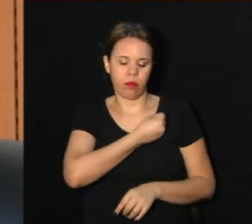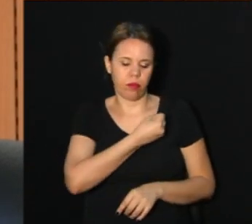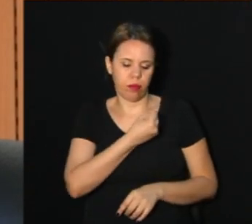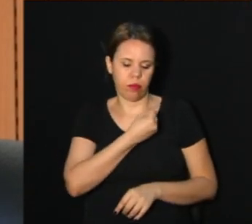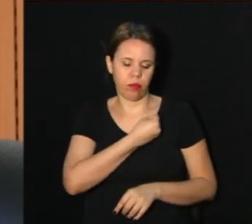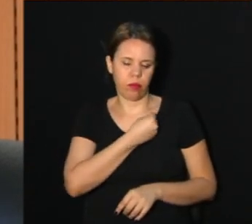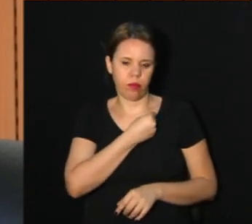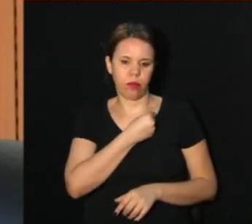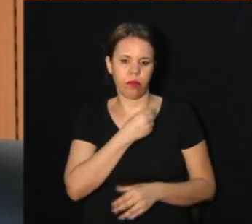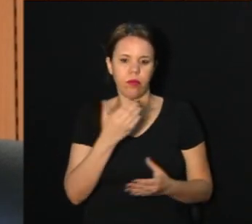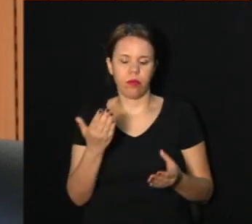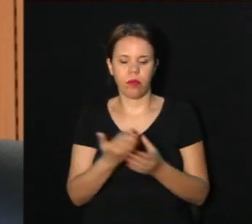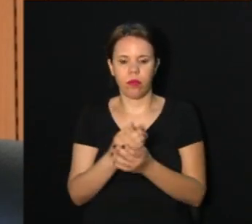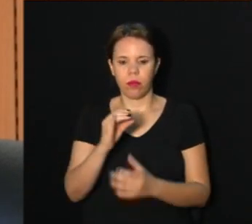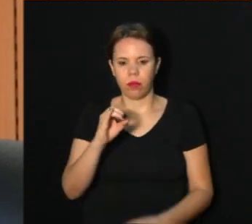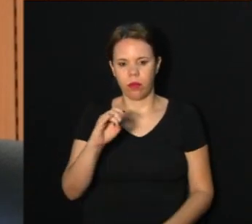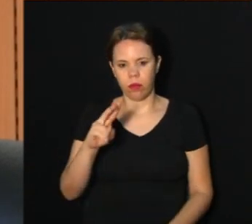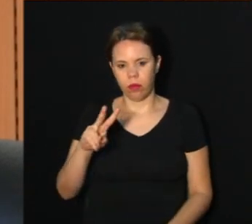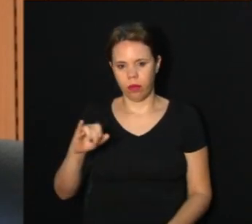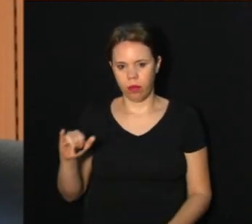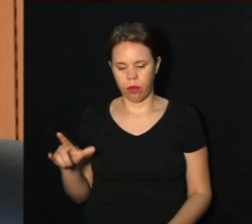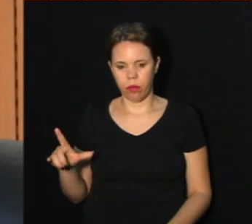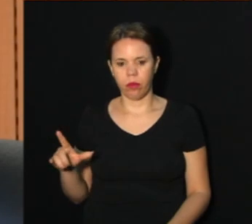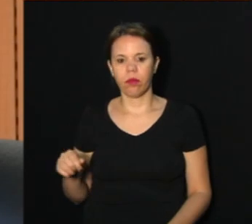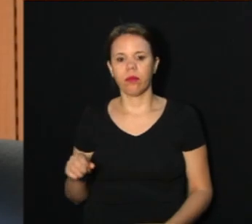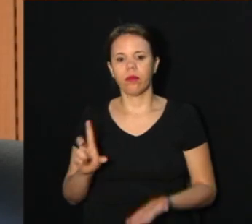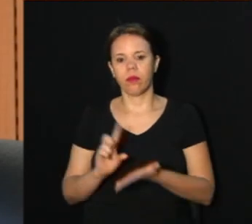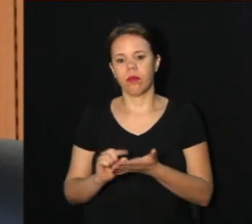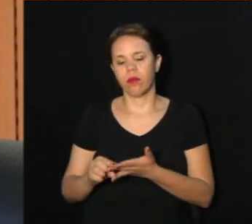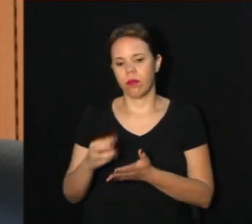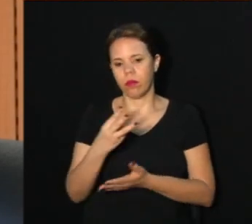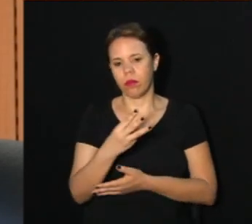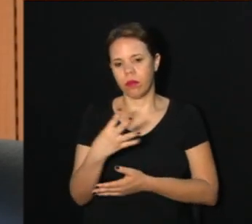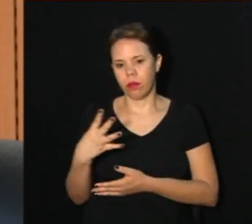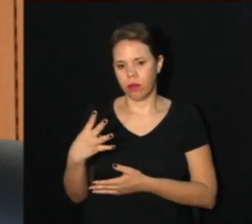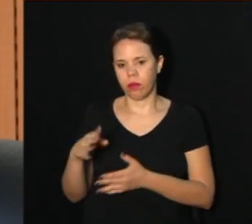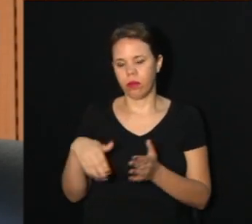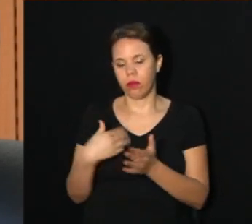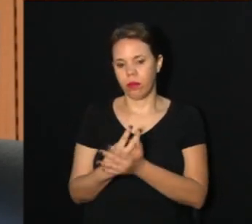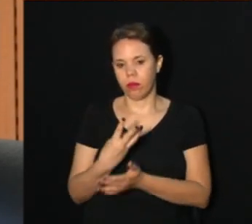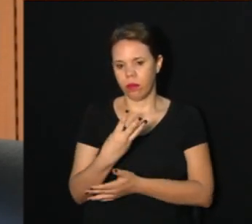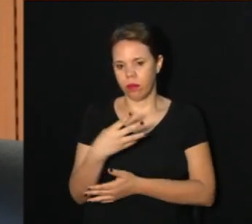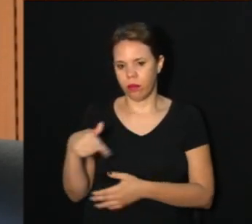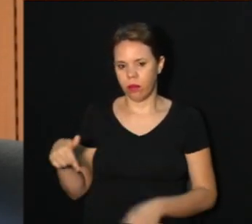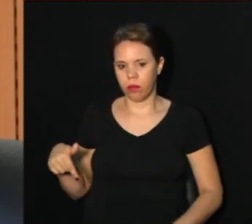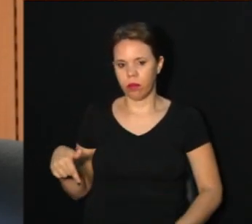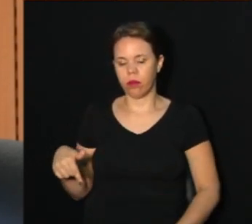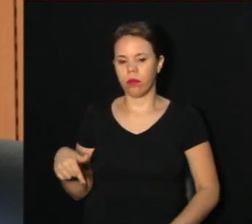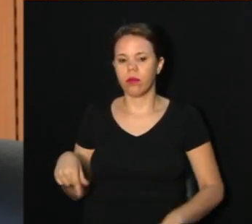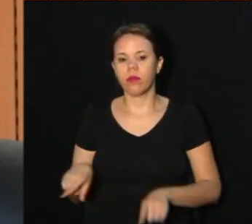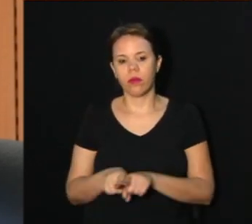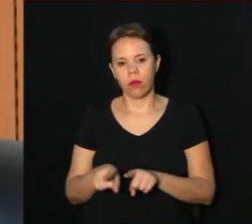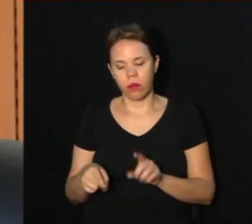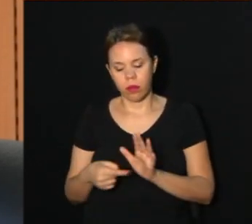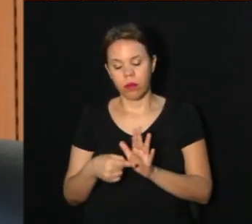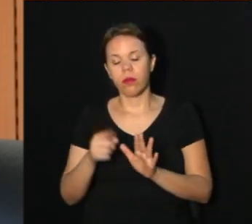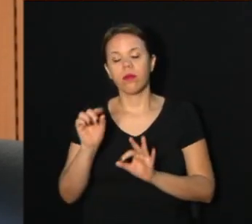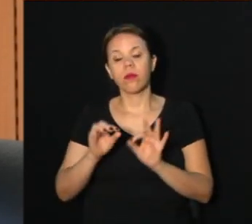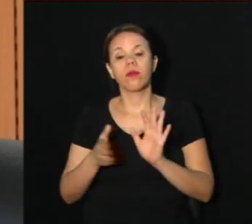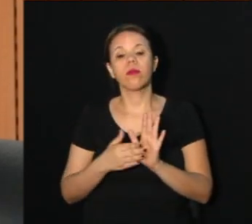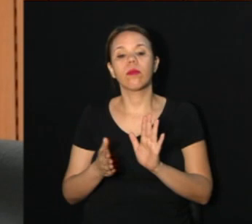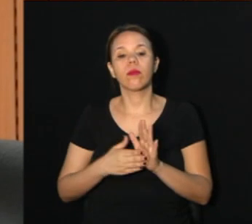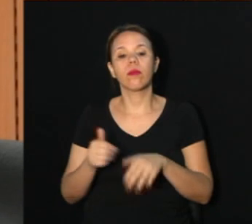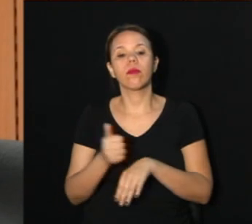matéria. Os artigos 34 a 37 instituem a carreira de procurador municipal,